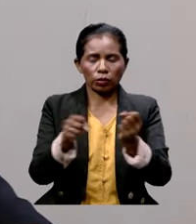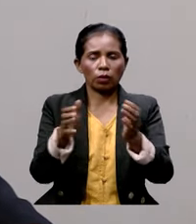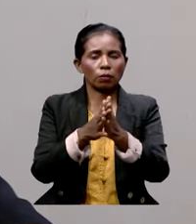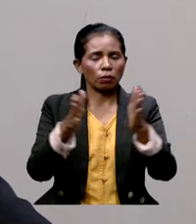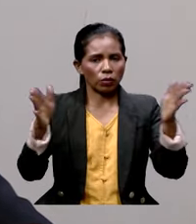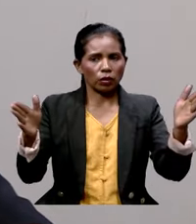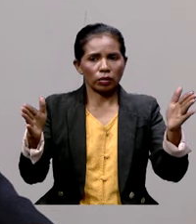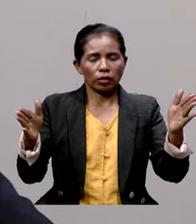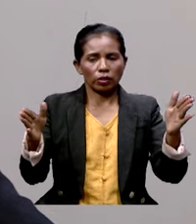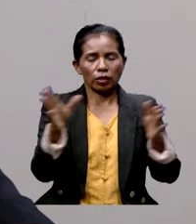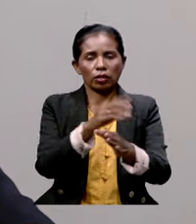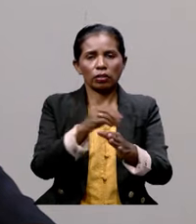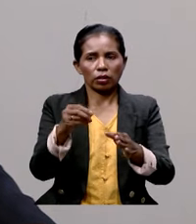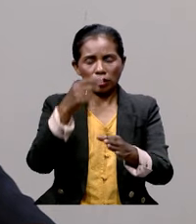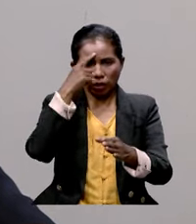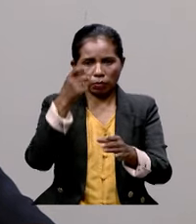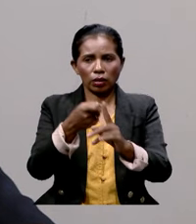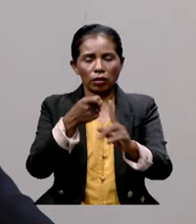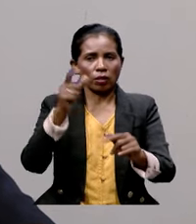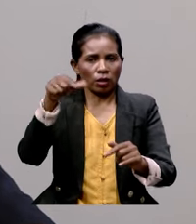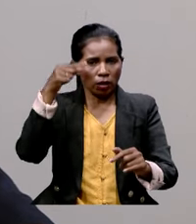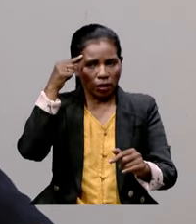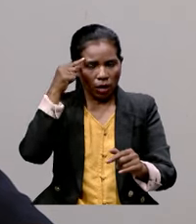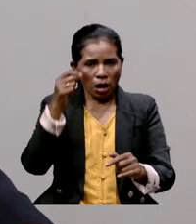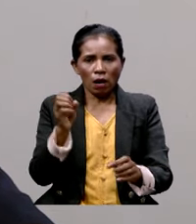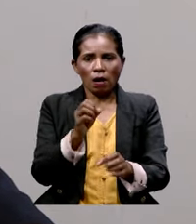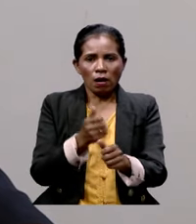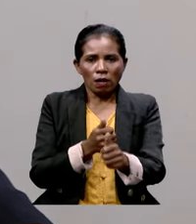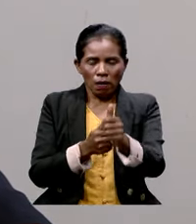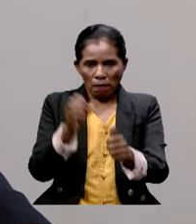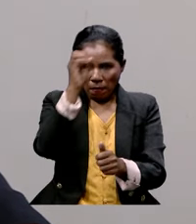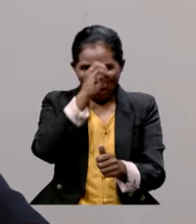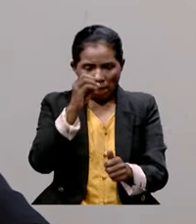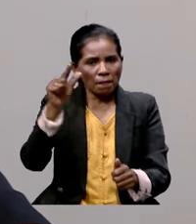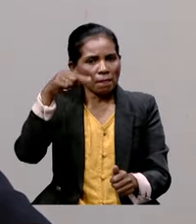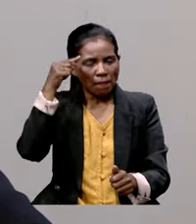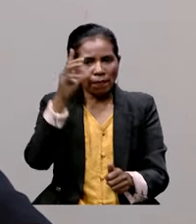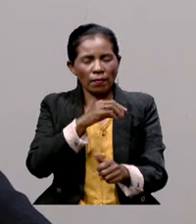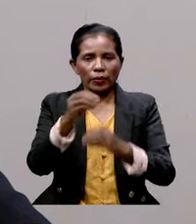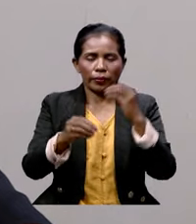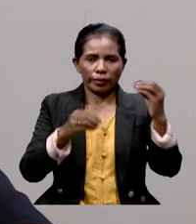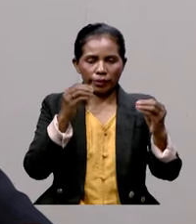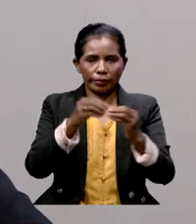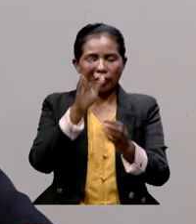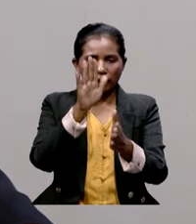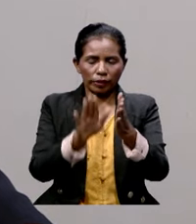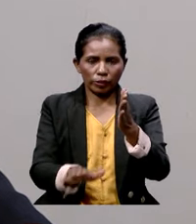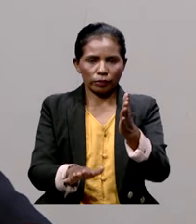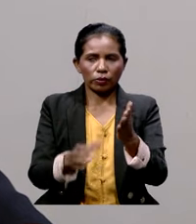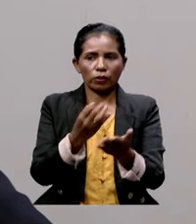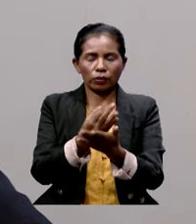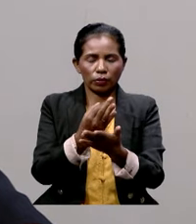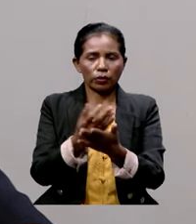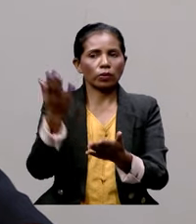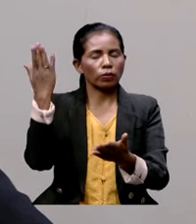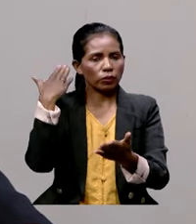também intervenção o governo ninian por observação Banco Central, e o liu com a redução taxa sira nebe que momento